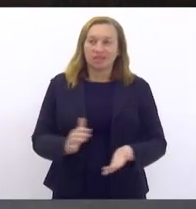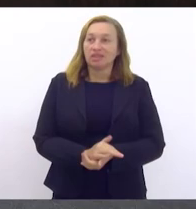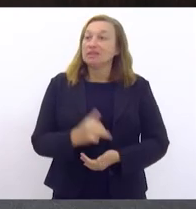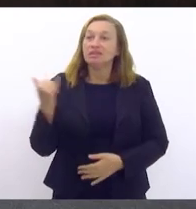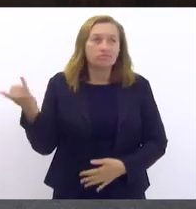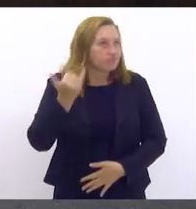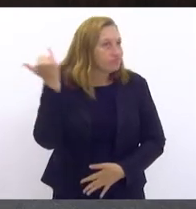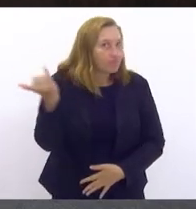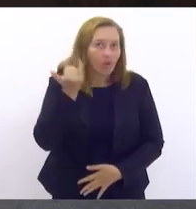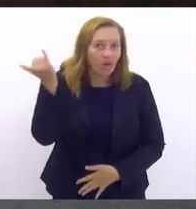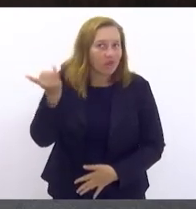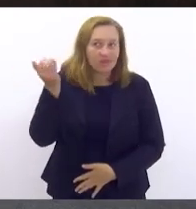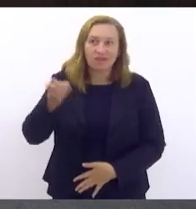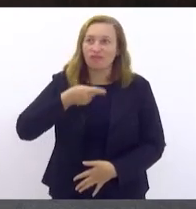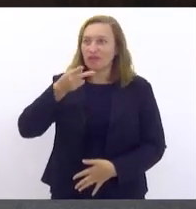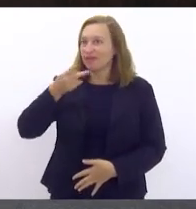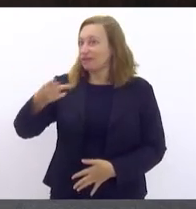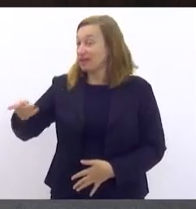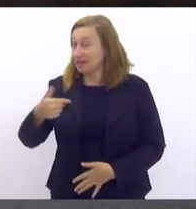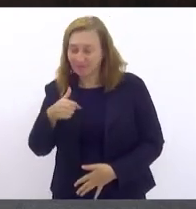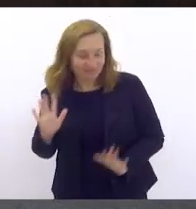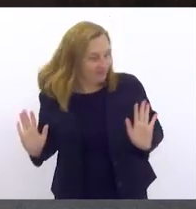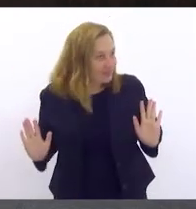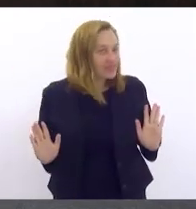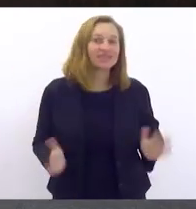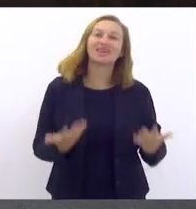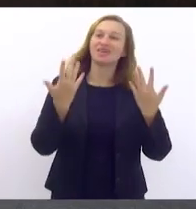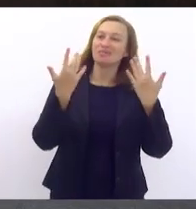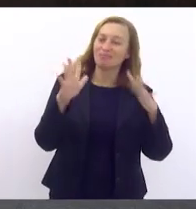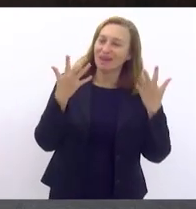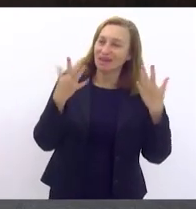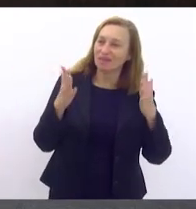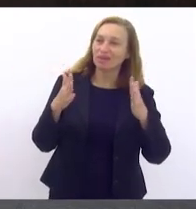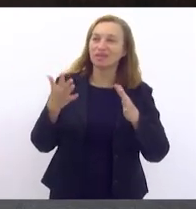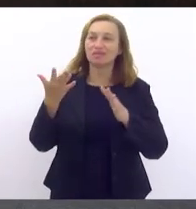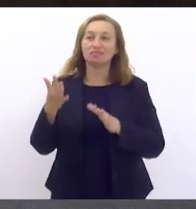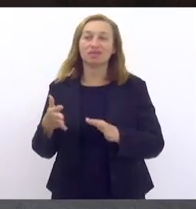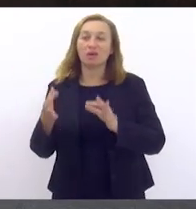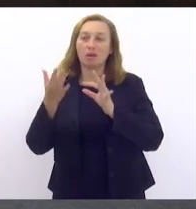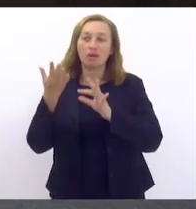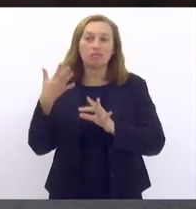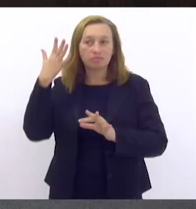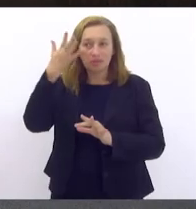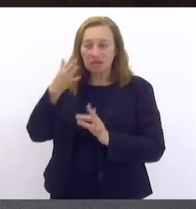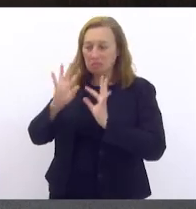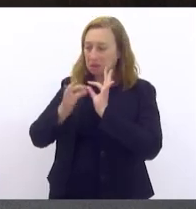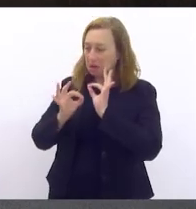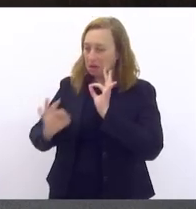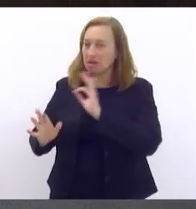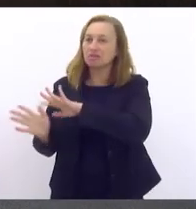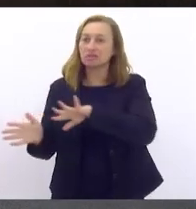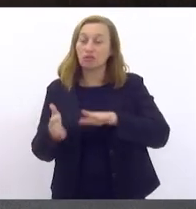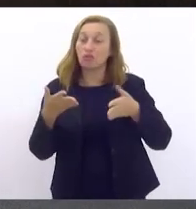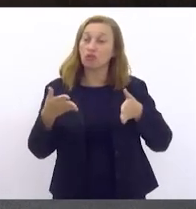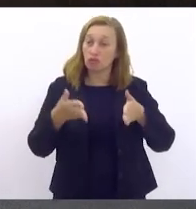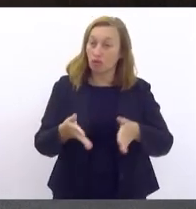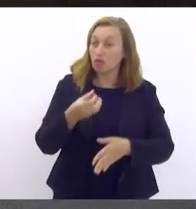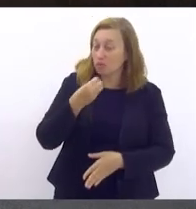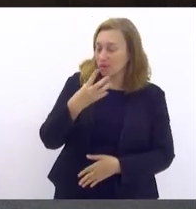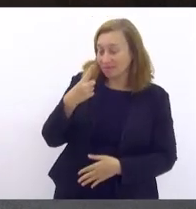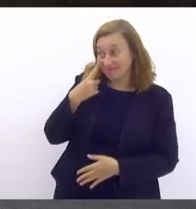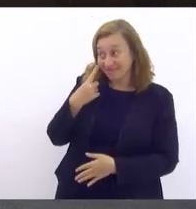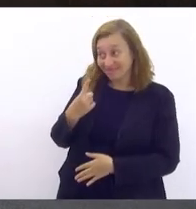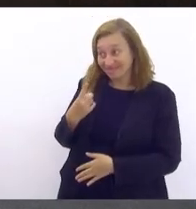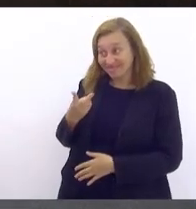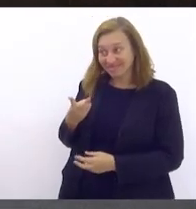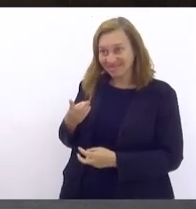importantíssimo eu falo muito né é Parabéns aí pela explanação tem muito foco o meu olhar